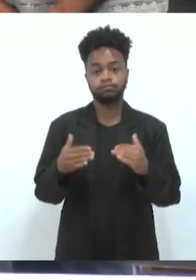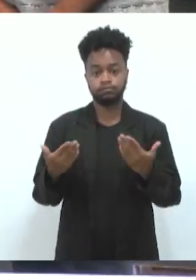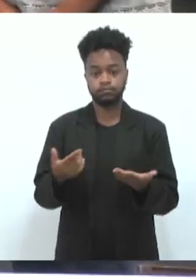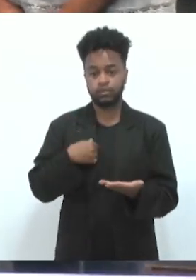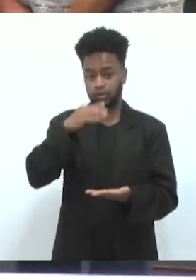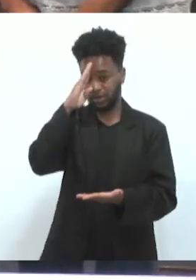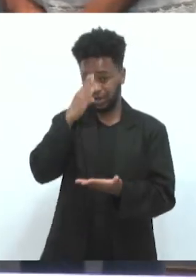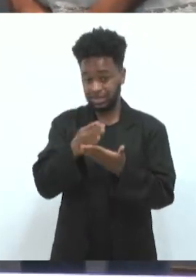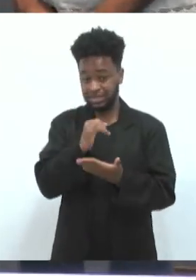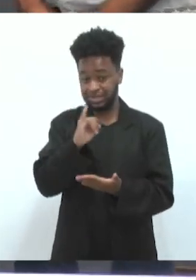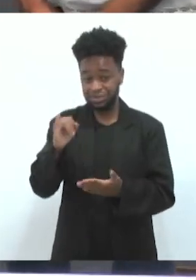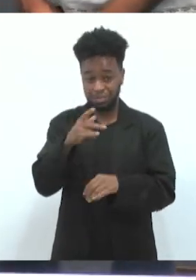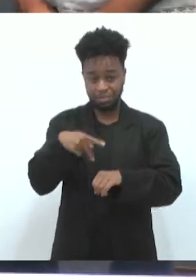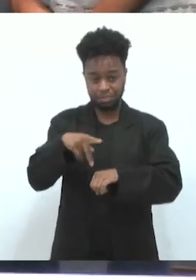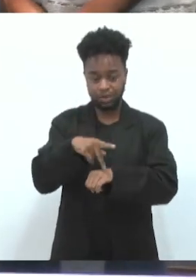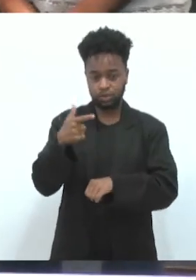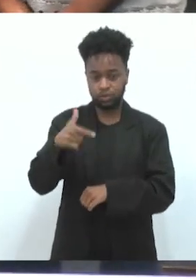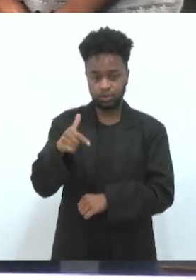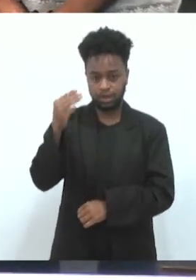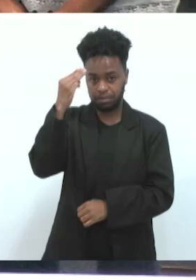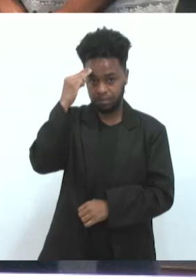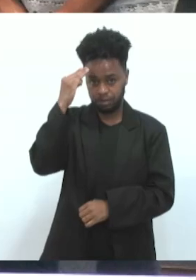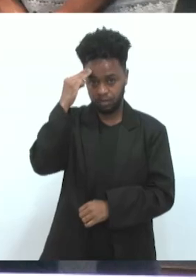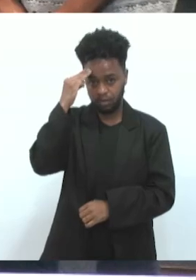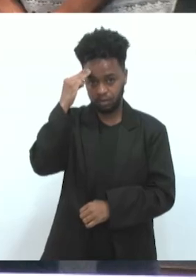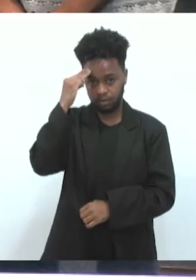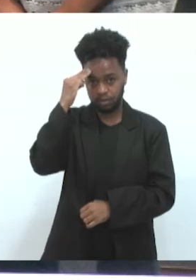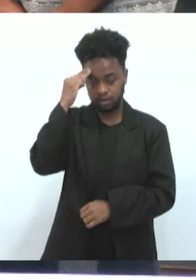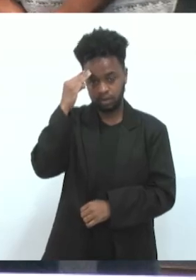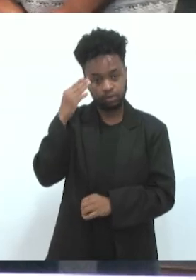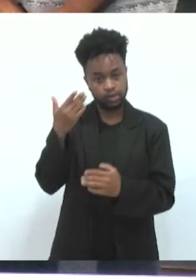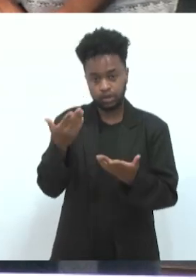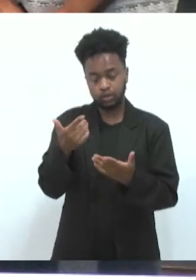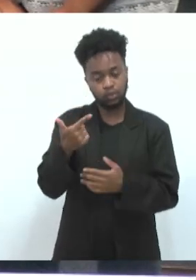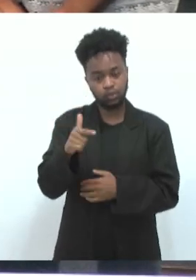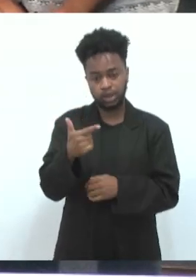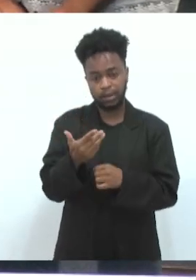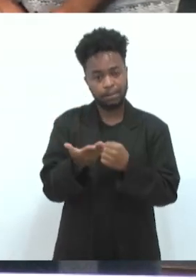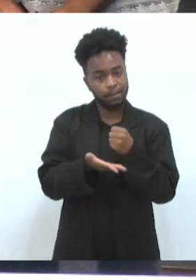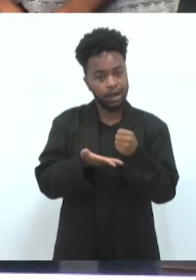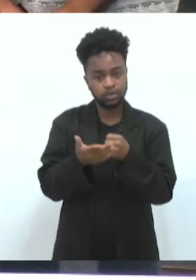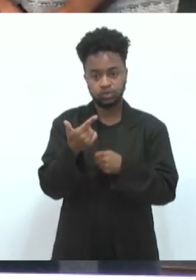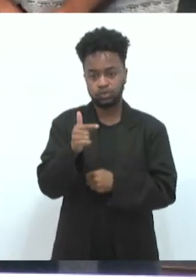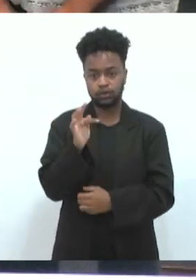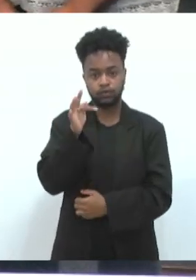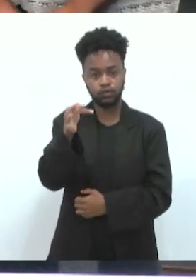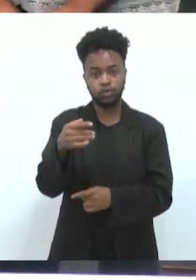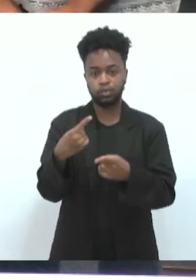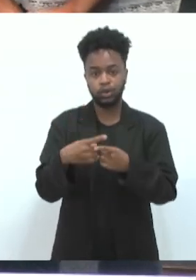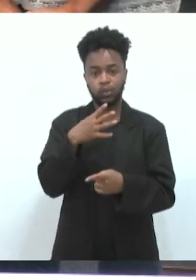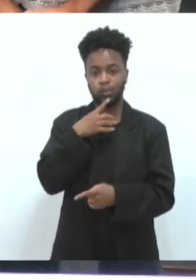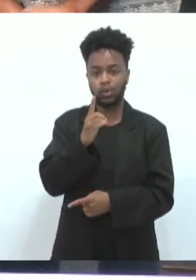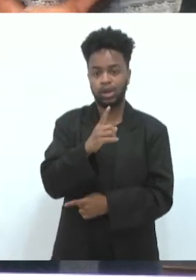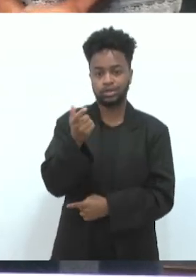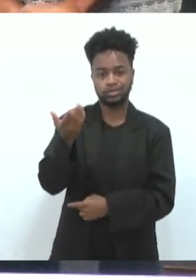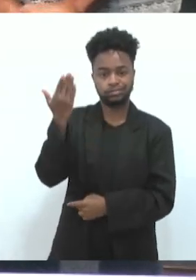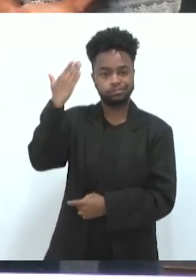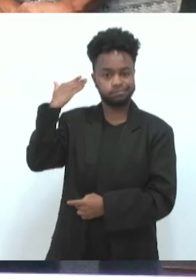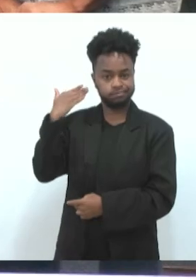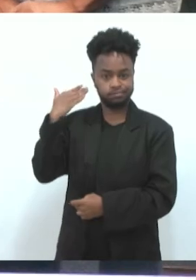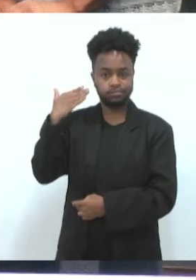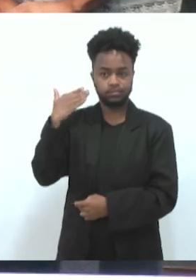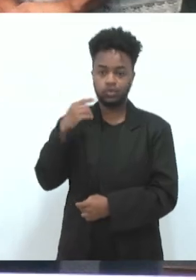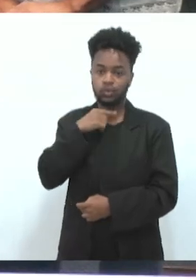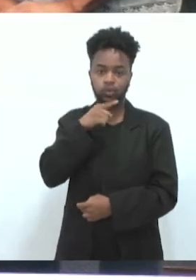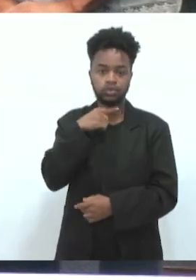sem memória é um país que não tem raiz, que não tem futuro, porque não conhece o seu passado, não pode